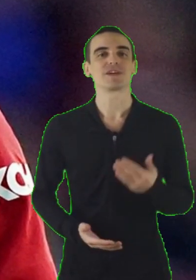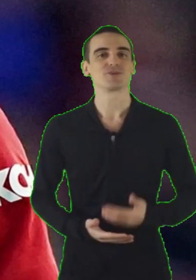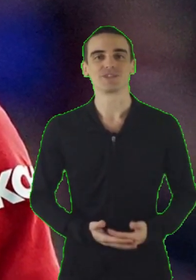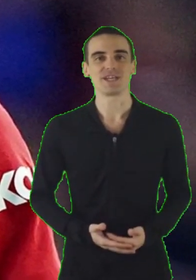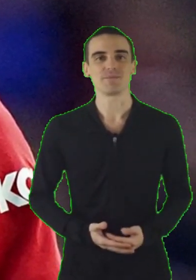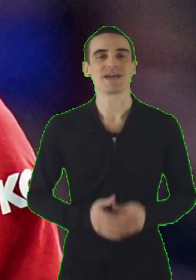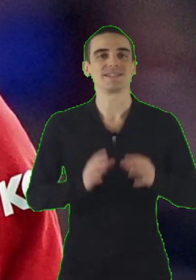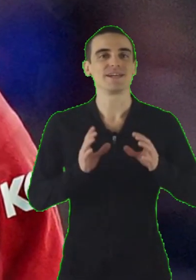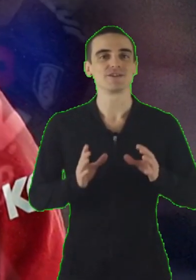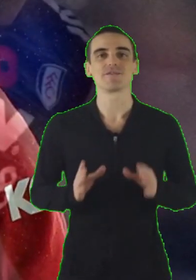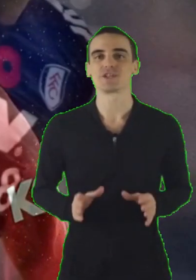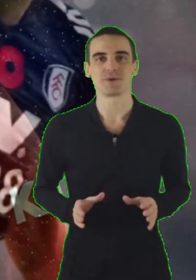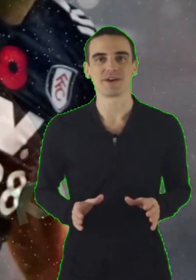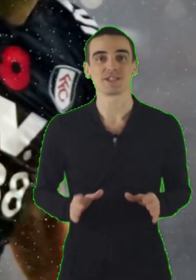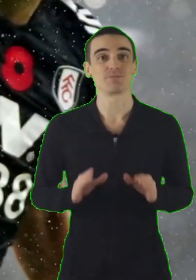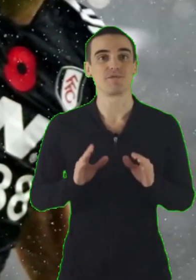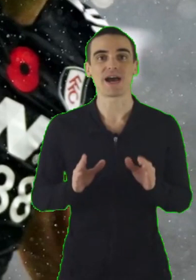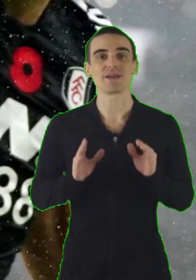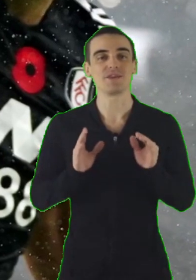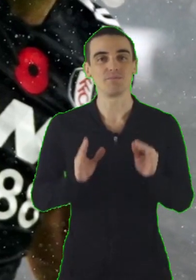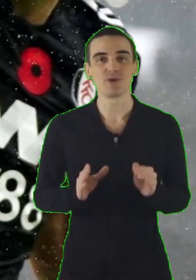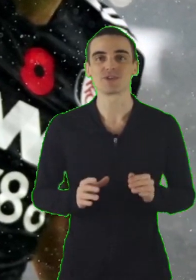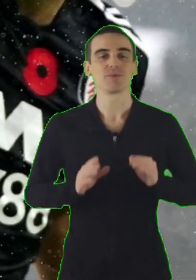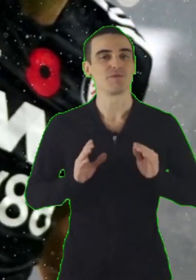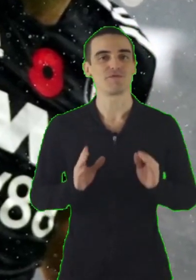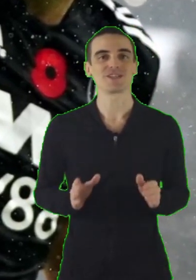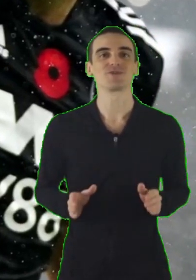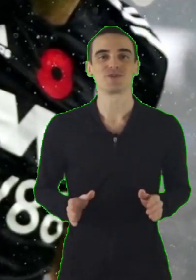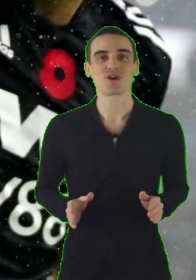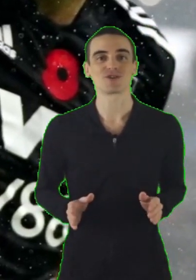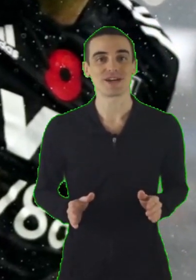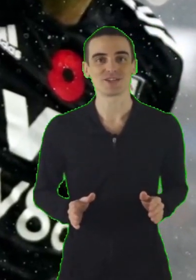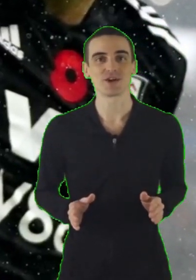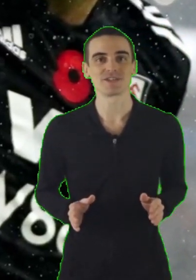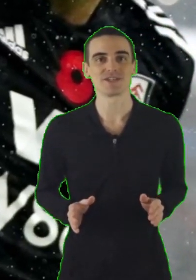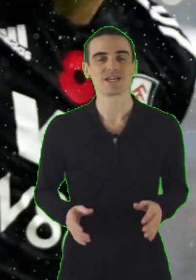possível vinda de Andreas Pereira à Raposa? Deixe sua opinião nos comentários.